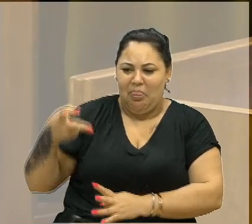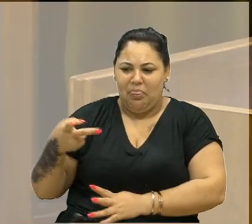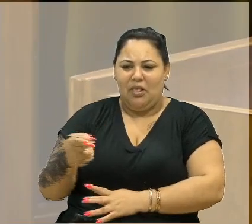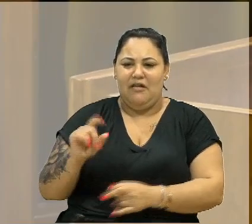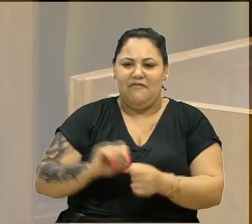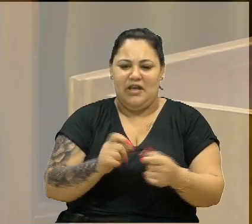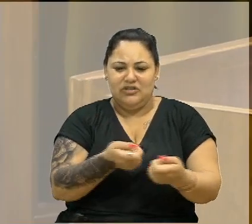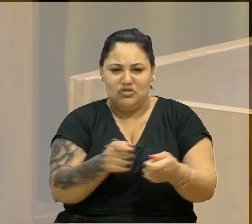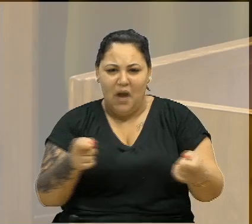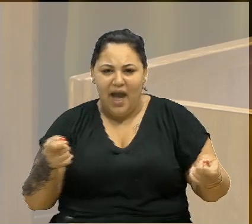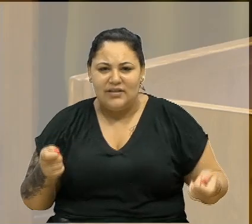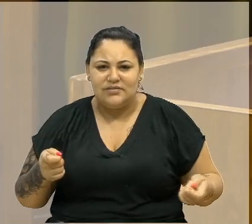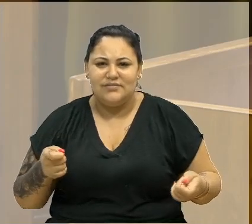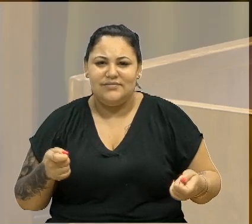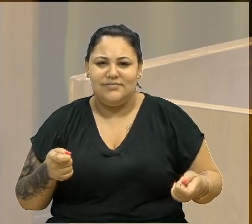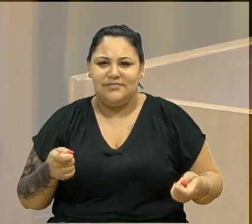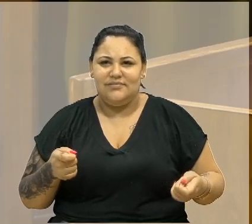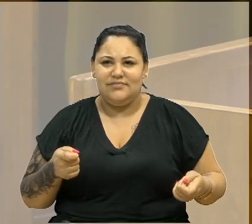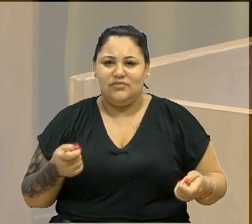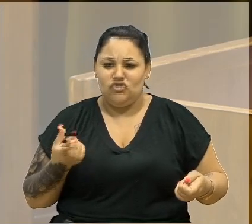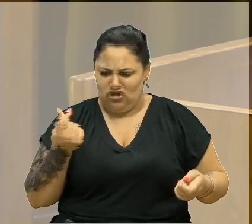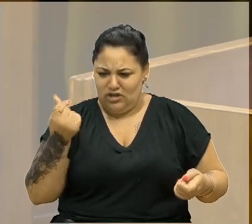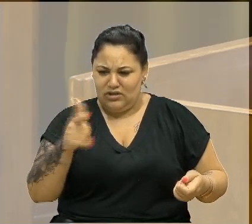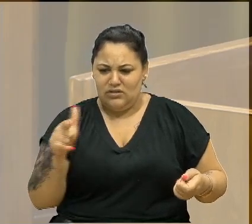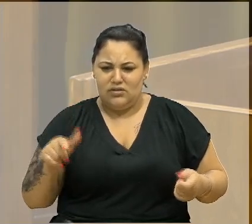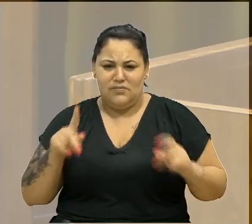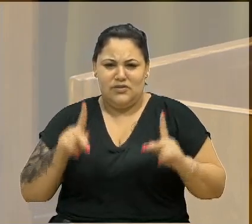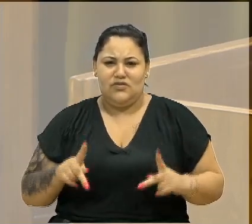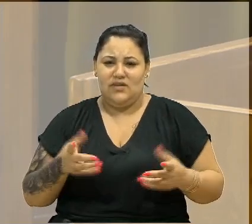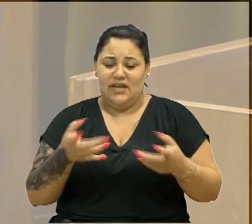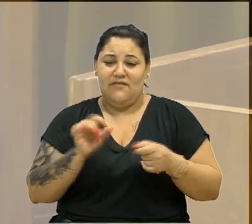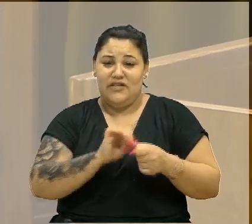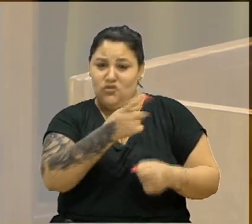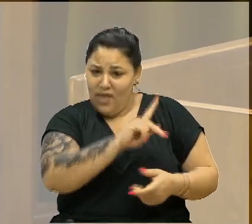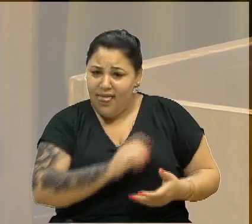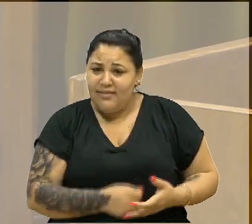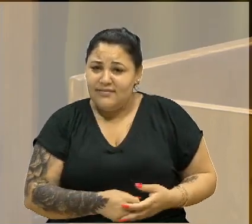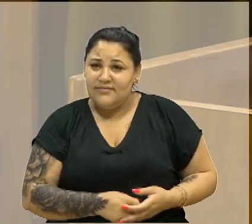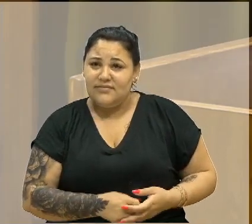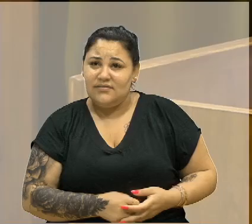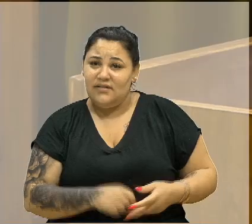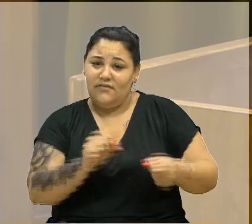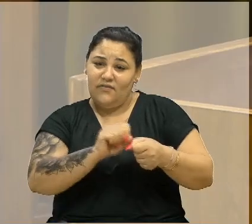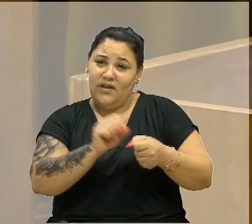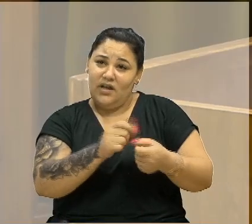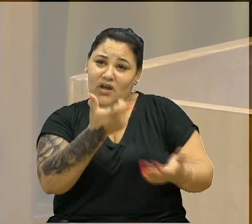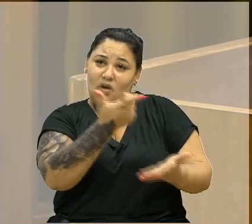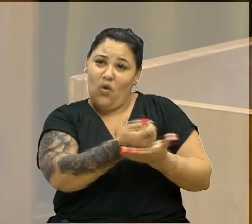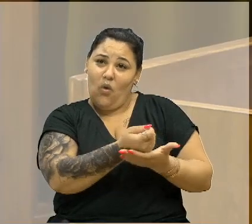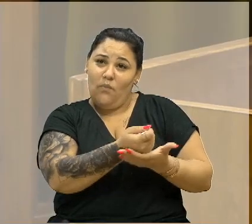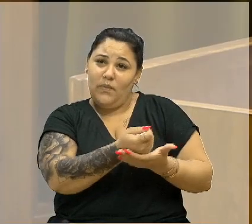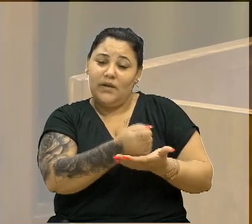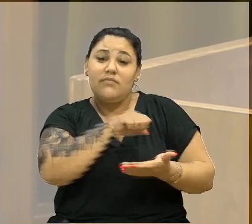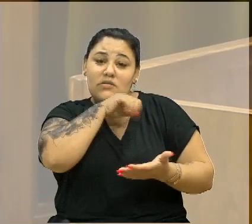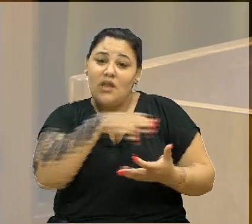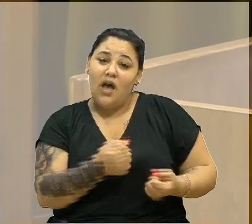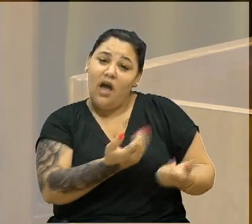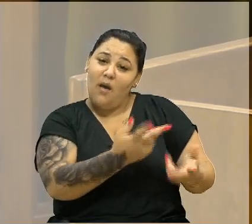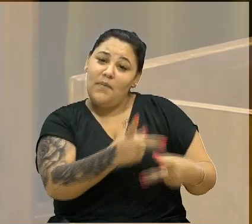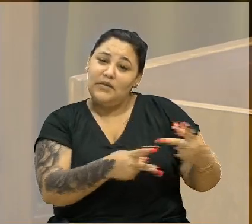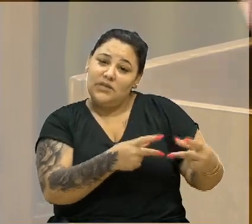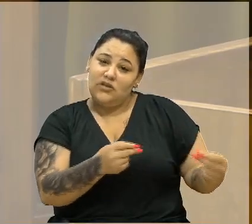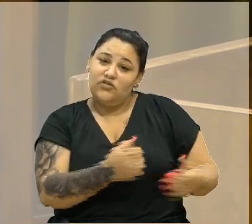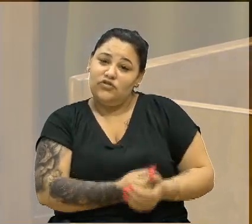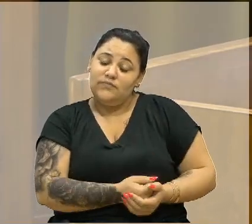outros, com o chapéu dos outros, é fácil. Tá? Quero ver fazer com o deles. Faz o seguinte, compra as terras que fica melhor, fica mais bonito. As pessoas fazem